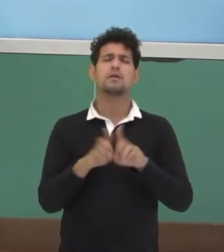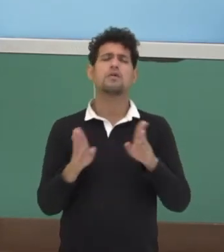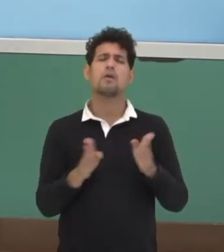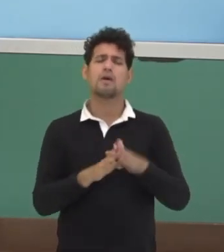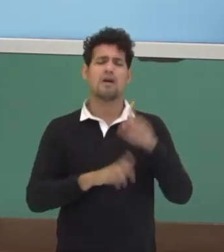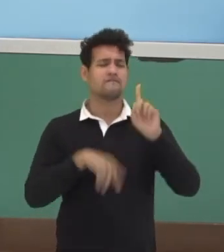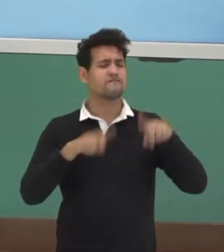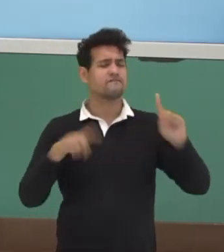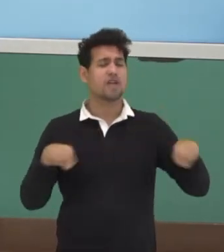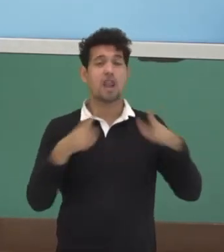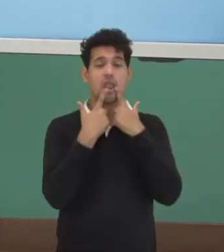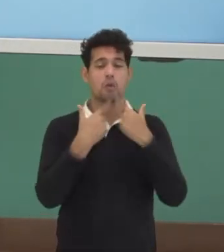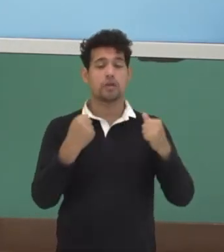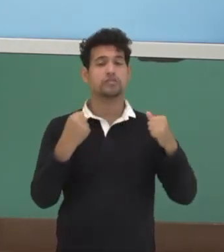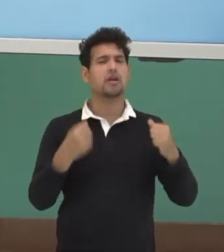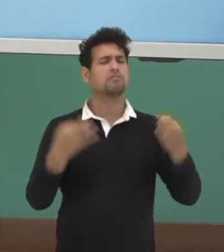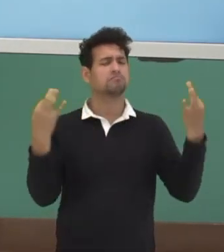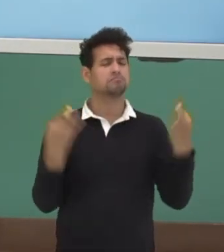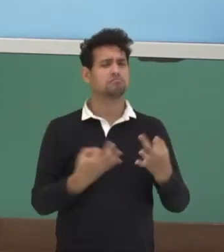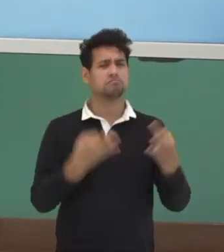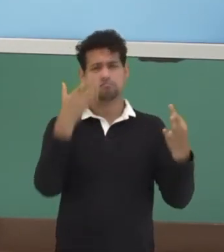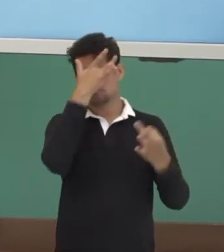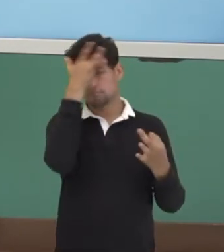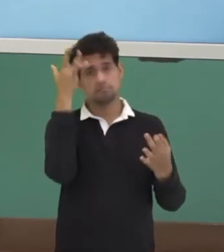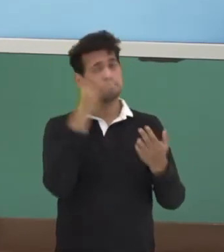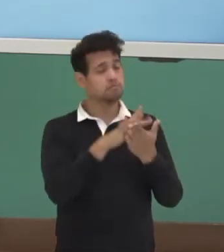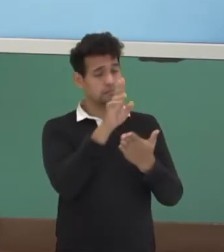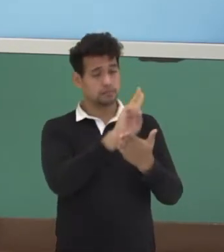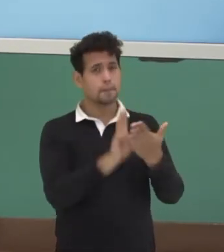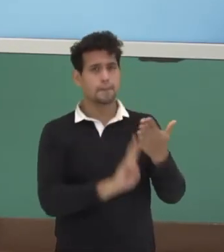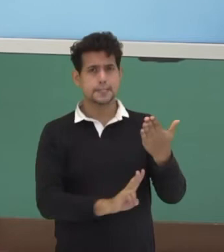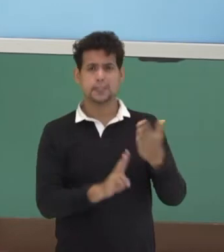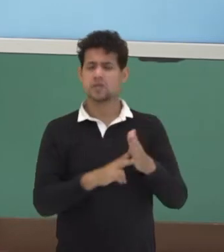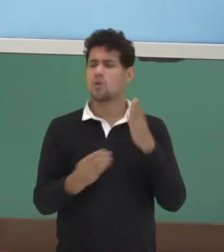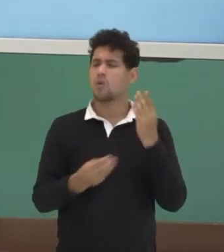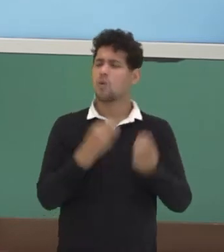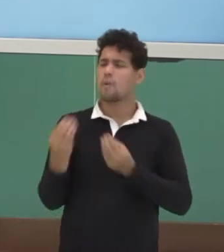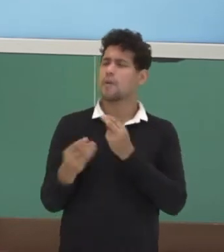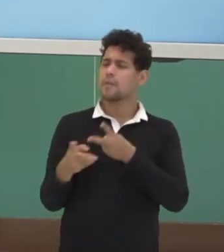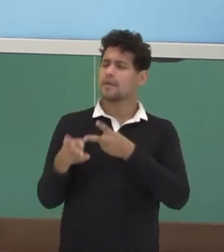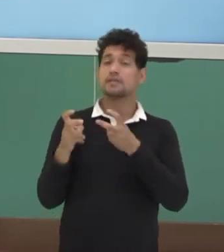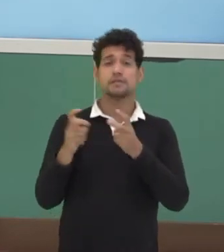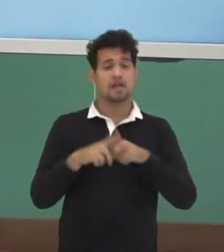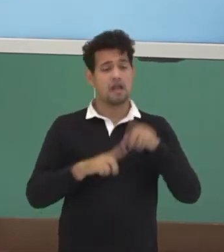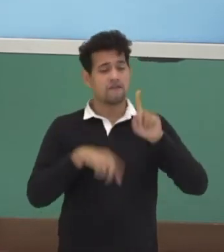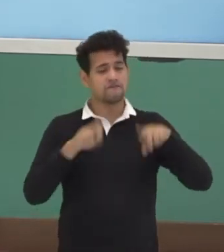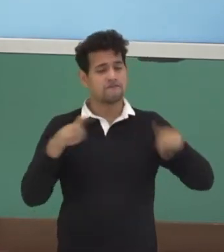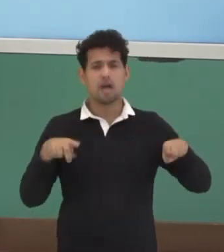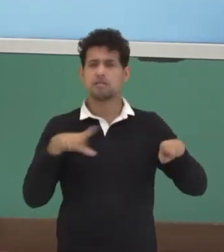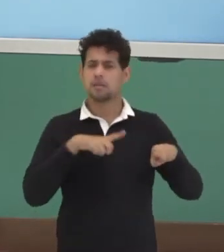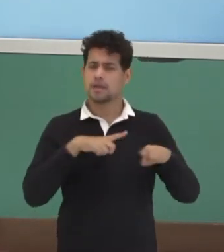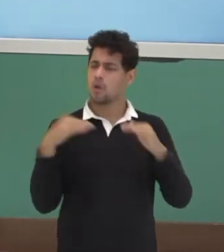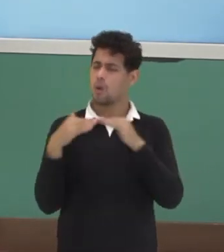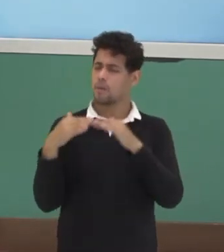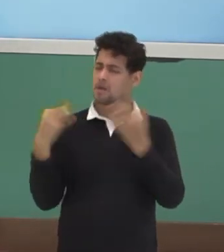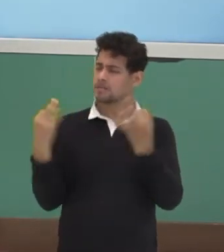linguística adequada ao público leitor. Então, como que eu vou ver se essa variedade está